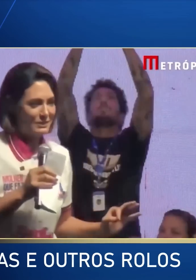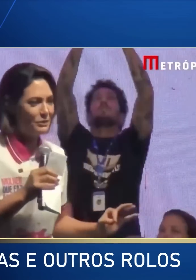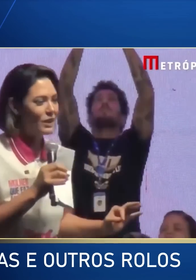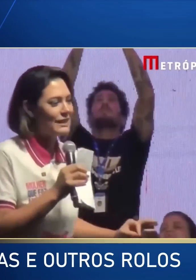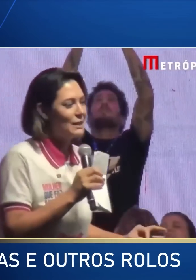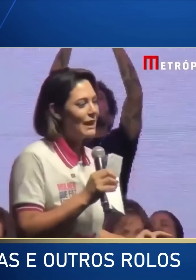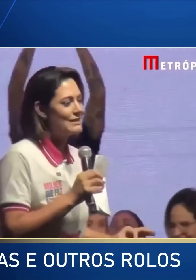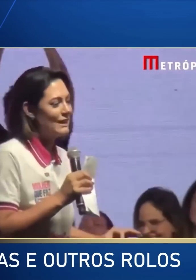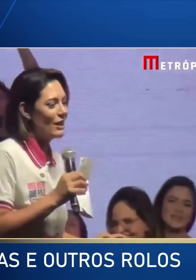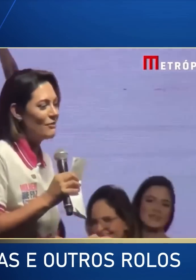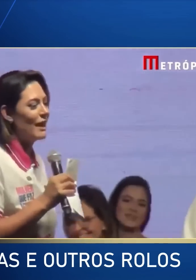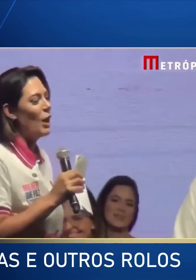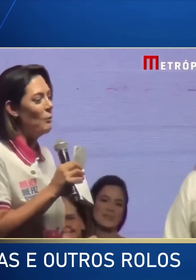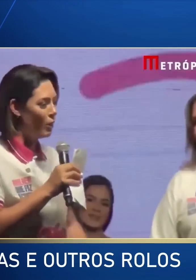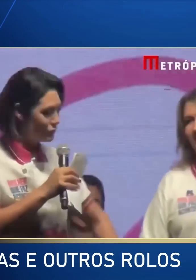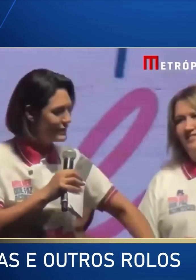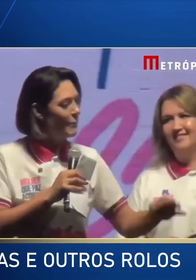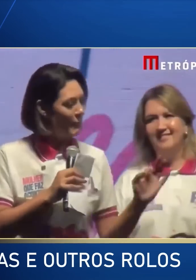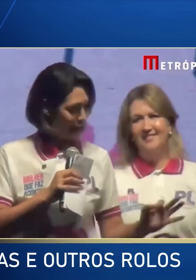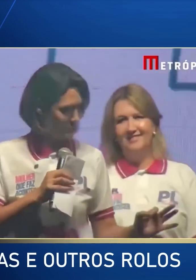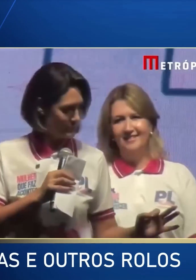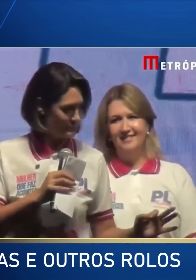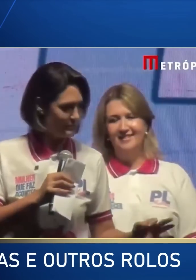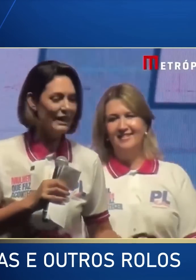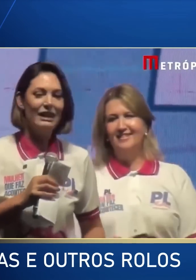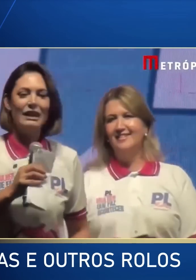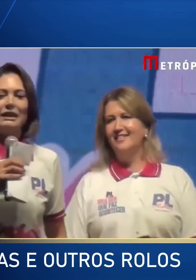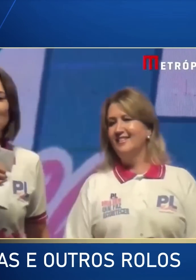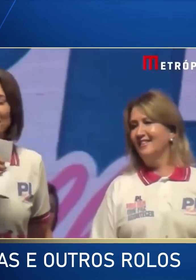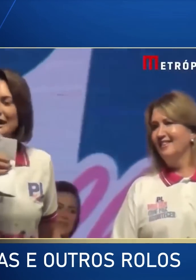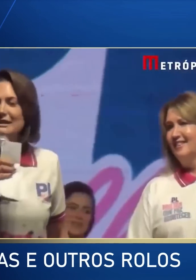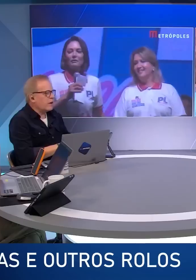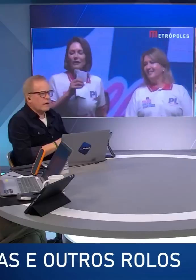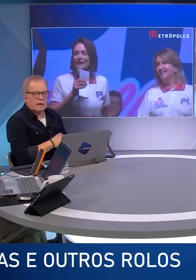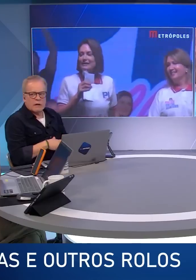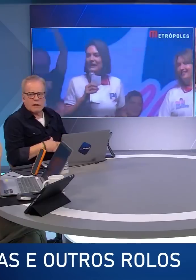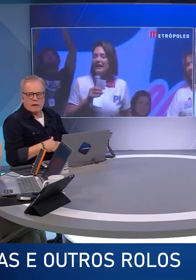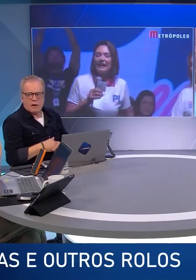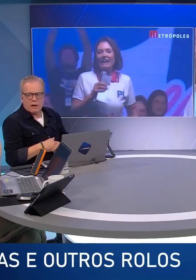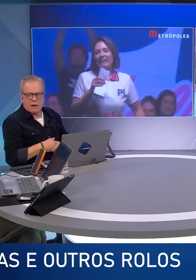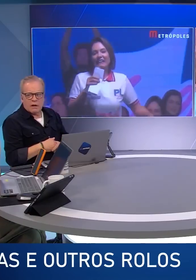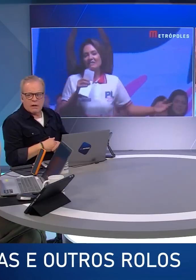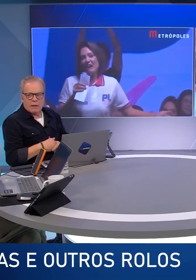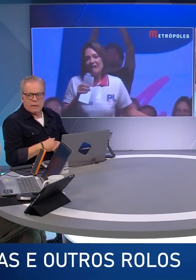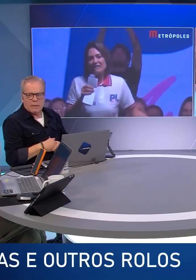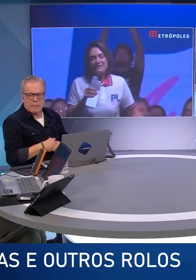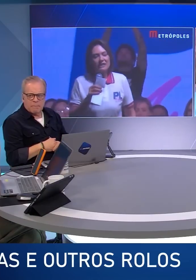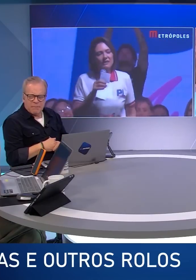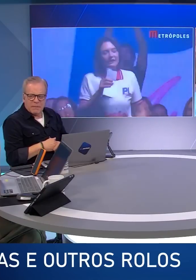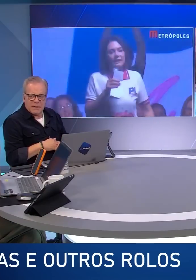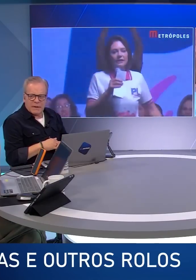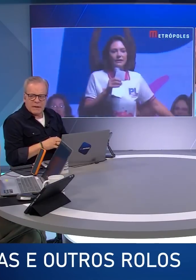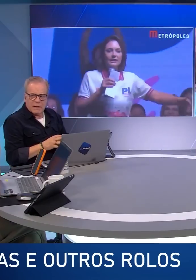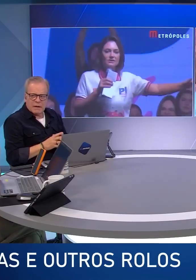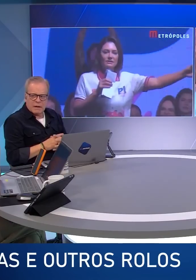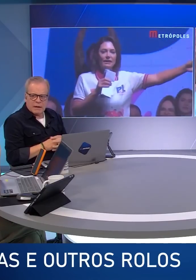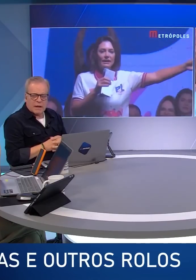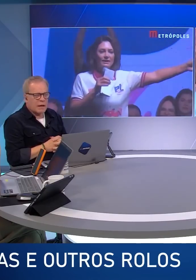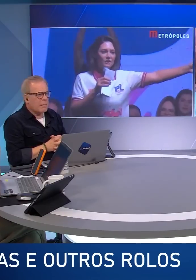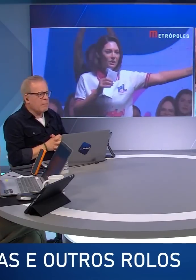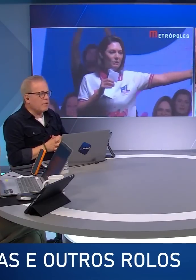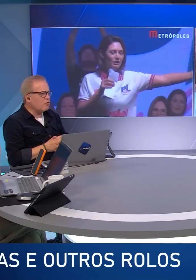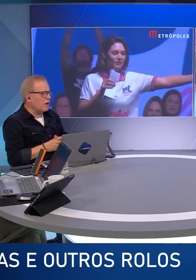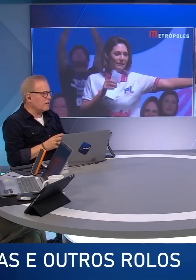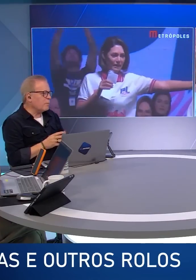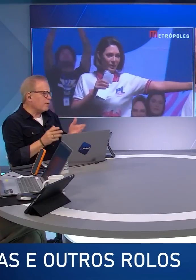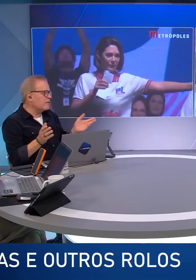fez deboche da denúncia, né? Para desqualificar. Mi Joias, né? Que ele abriu. Mi Joias. Mas que eu achei... Lembra que ela foi questionada no restaurante? Ficou brava.